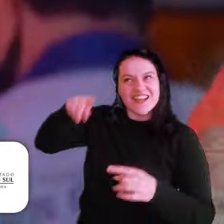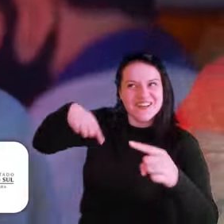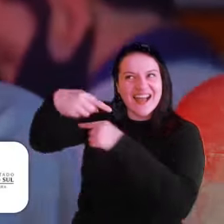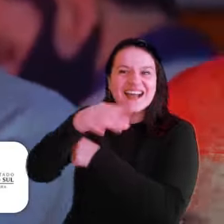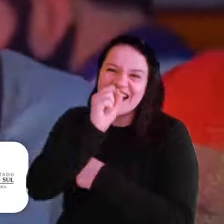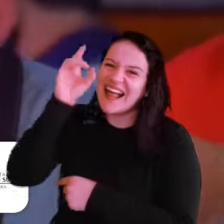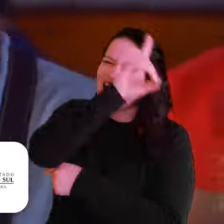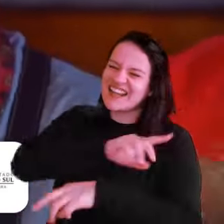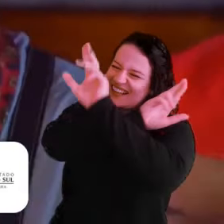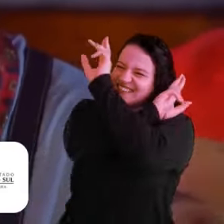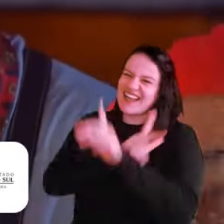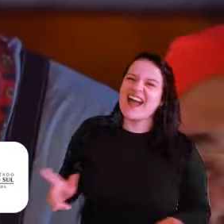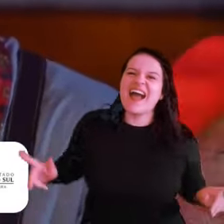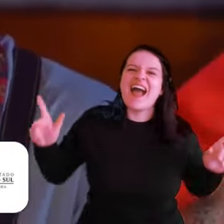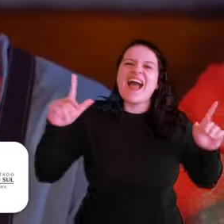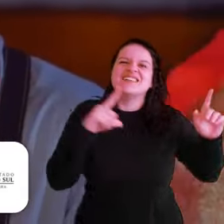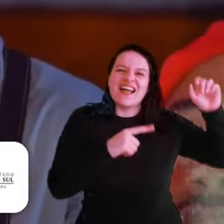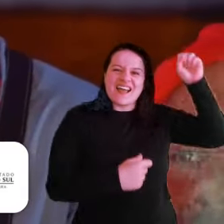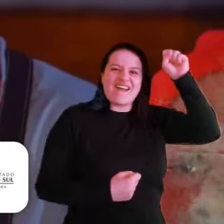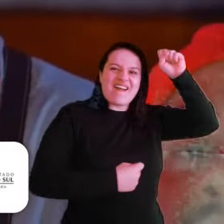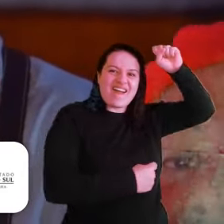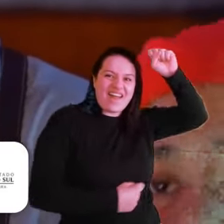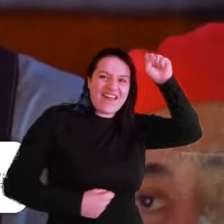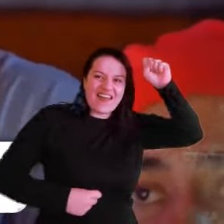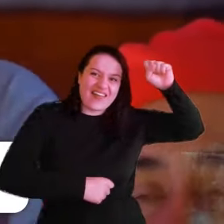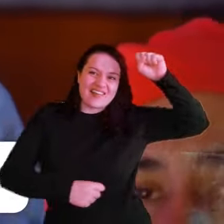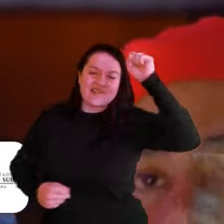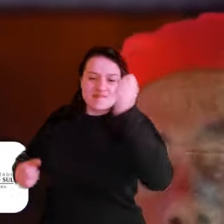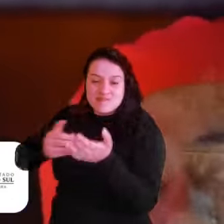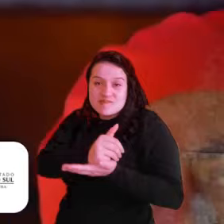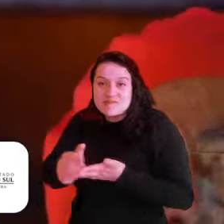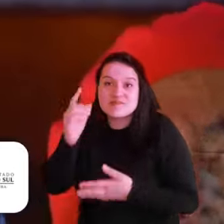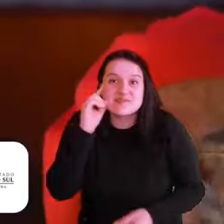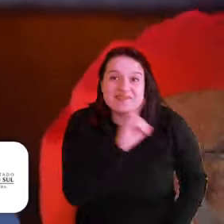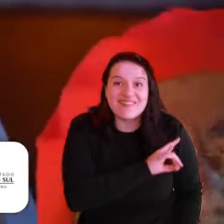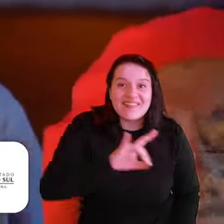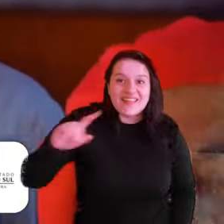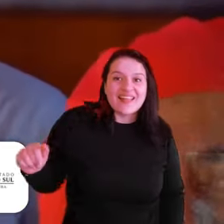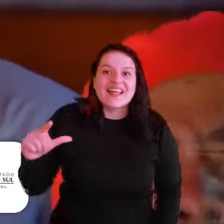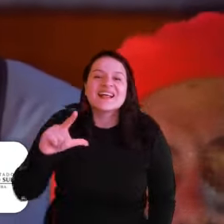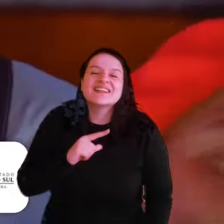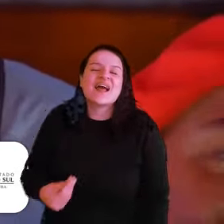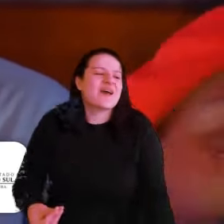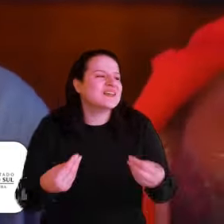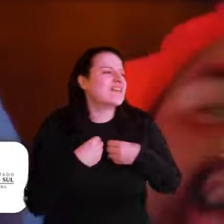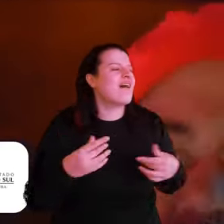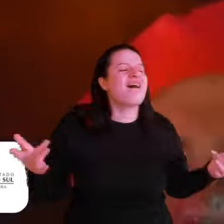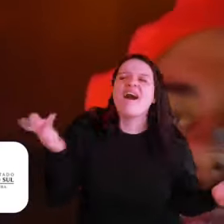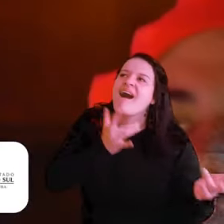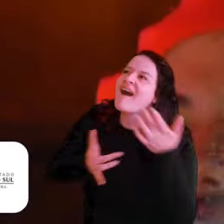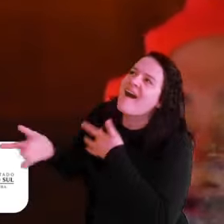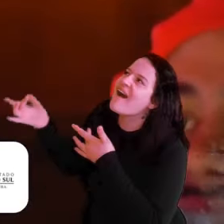no fim de semana, aí é outra história. É bom pra mais de meta, meu bota chute. Pra começar o dia, vou mate pra aquecer.